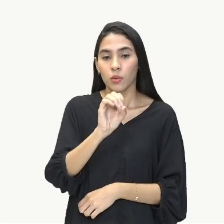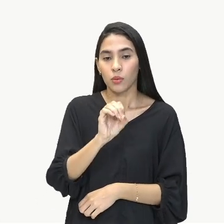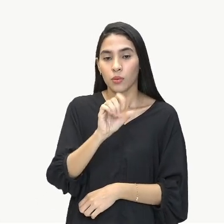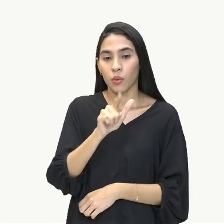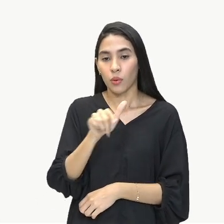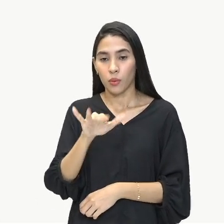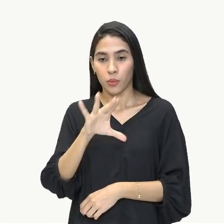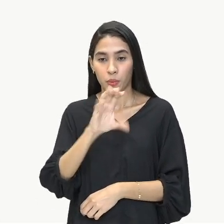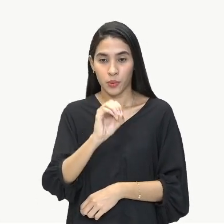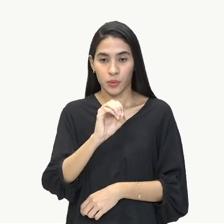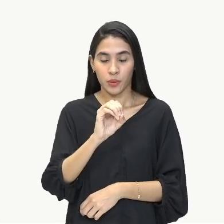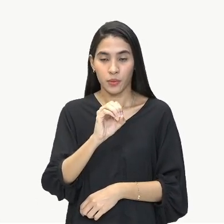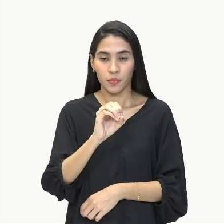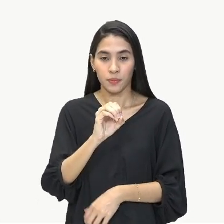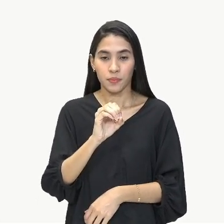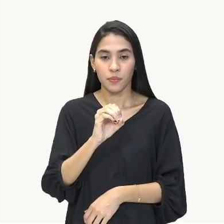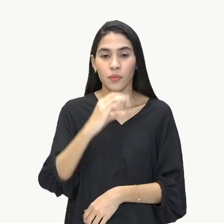solução